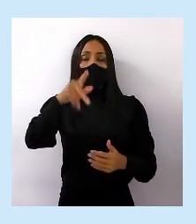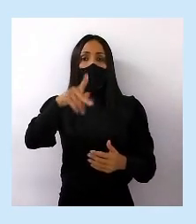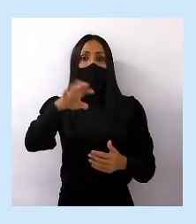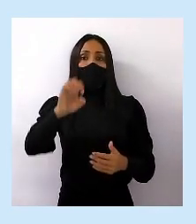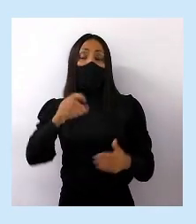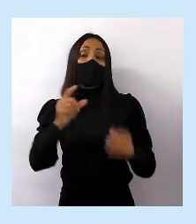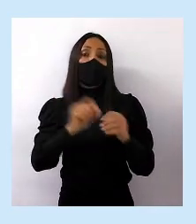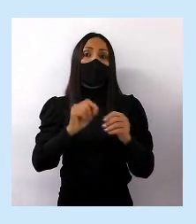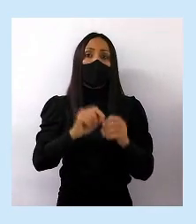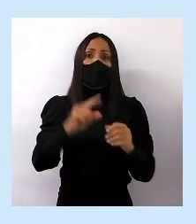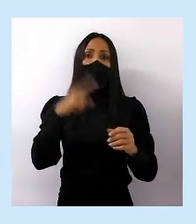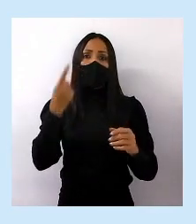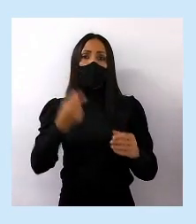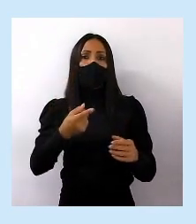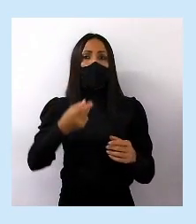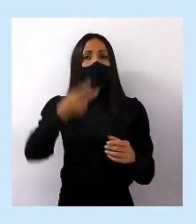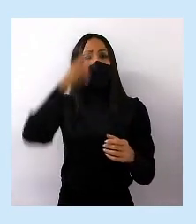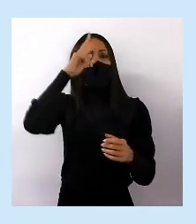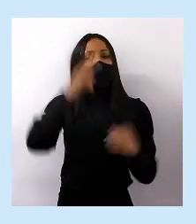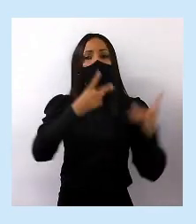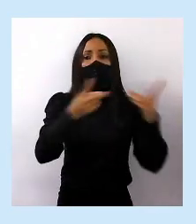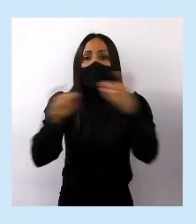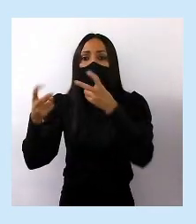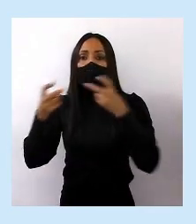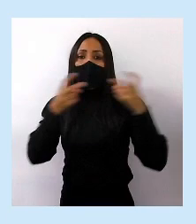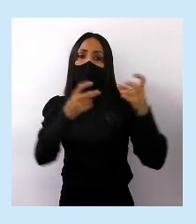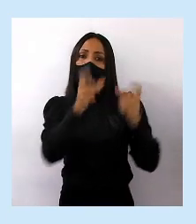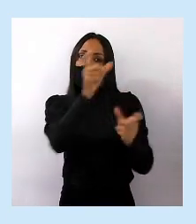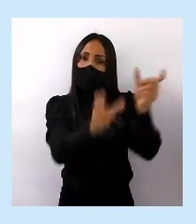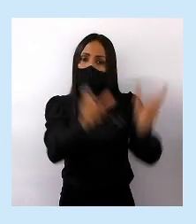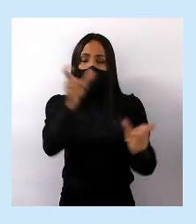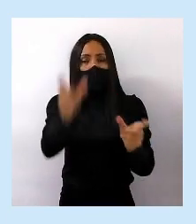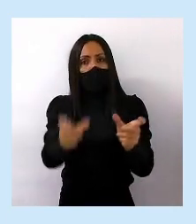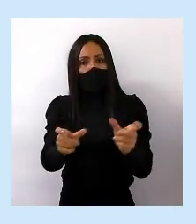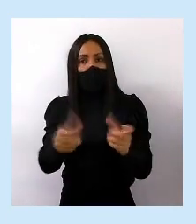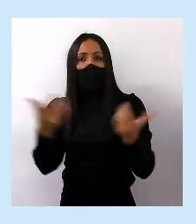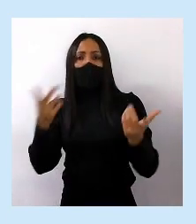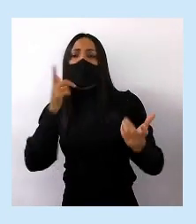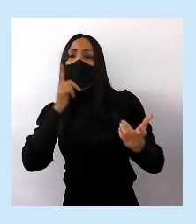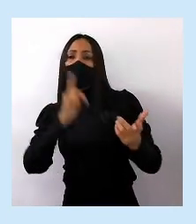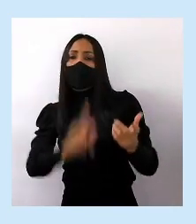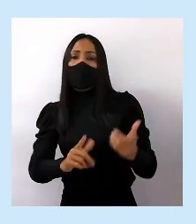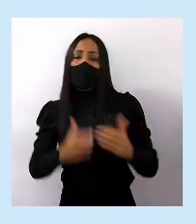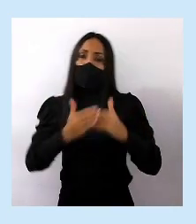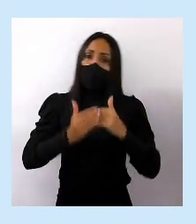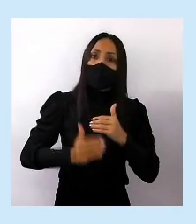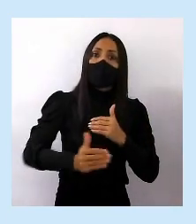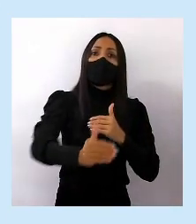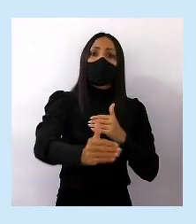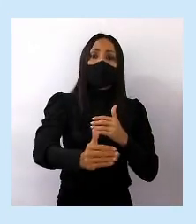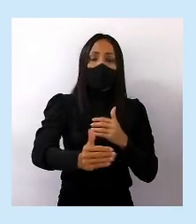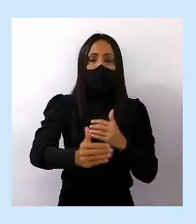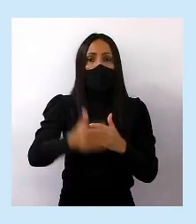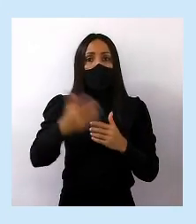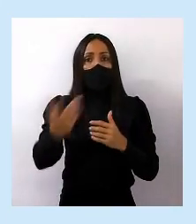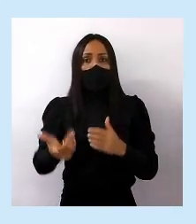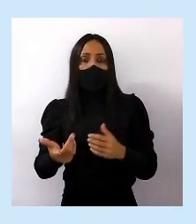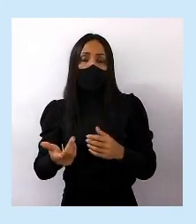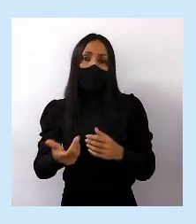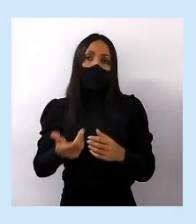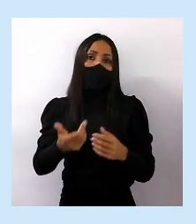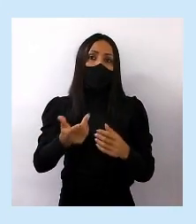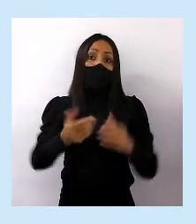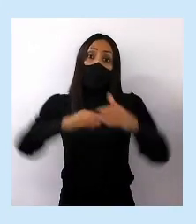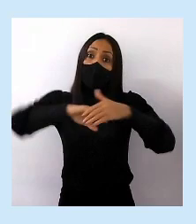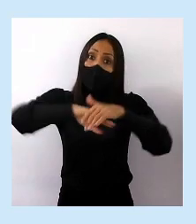gente se identifique com um personagem que é um grande herói e a partir de sua grande façanha, das suas virtudes,